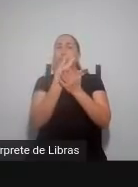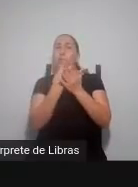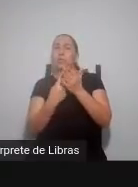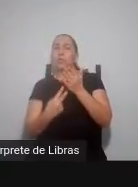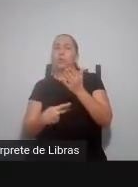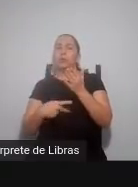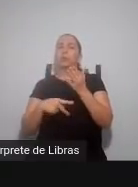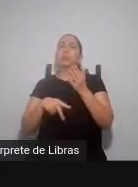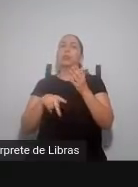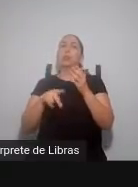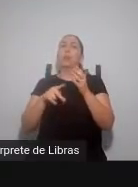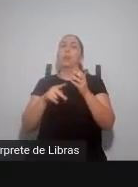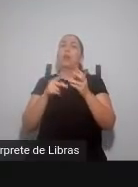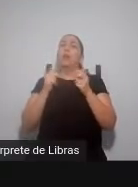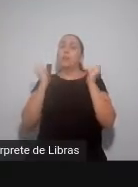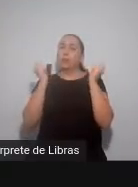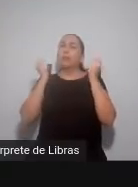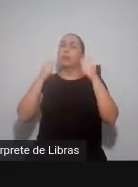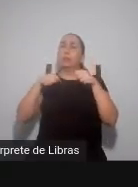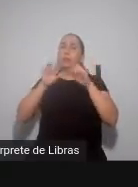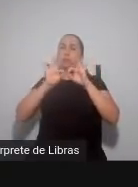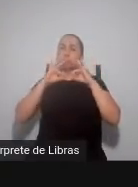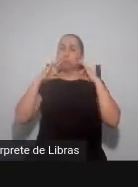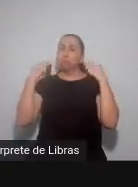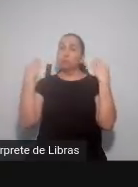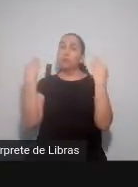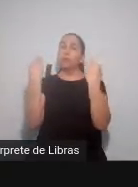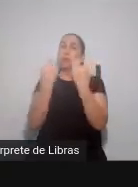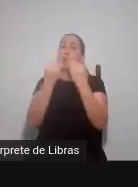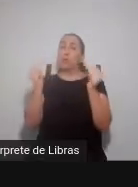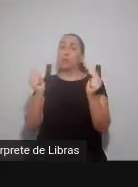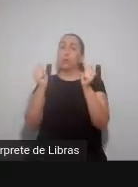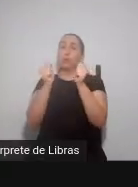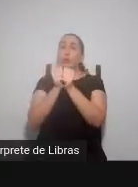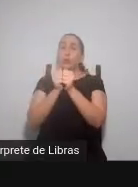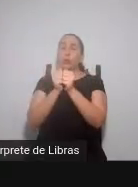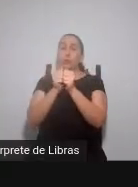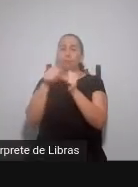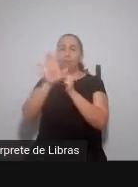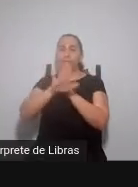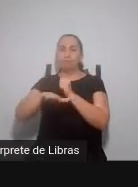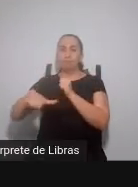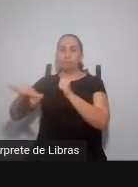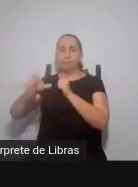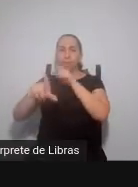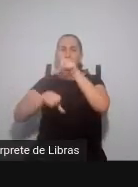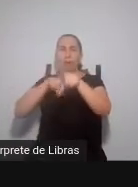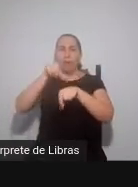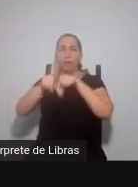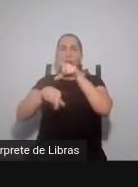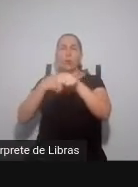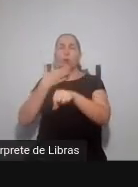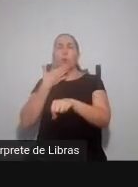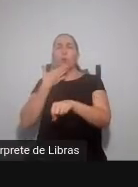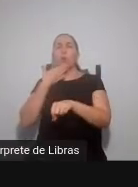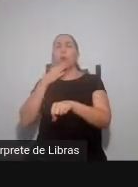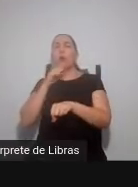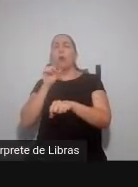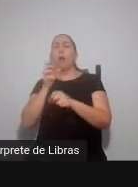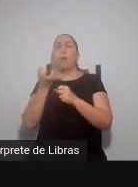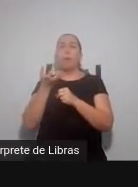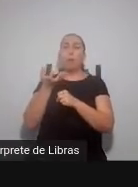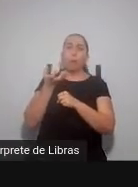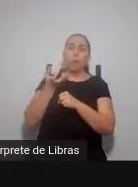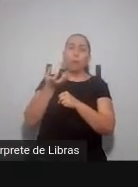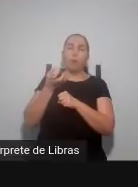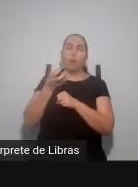que as famílias, junto das crianças, possam escolher nesse cardápio aquelas que elas vão